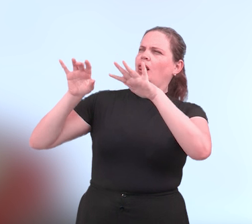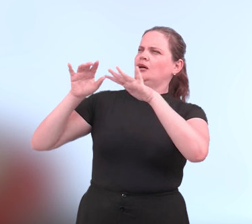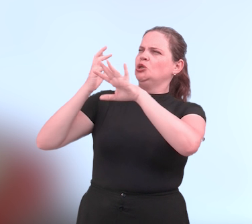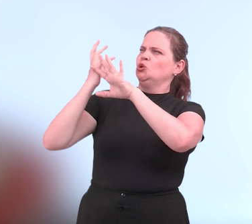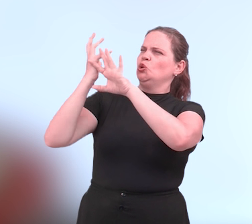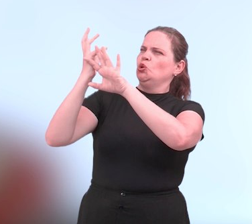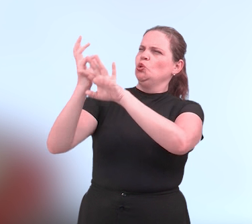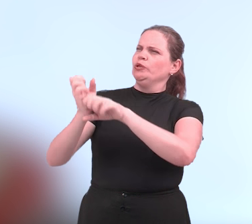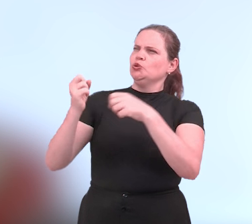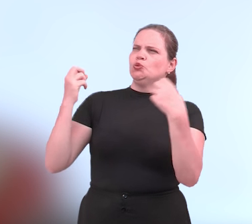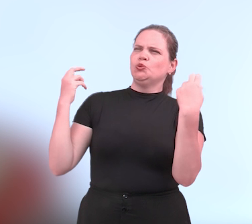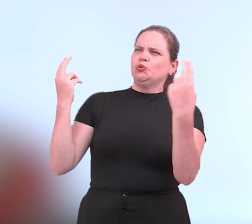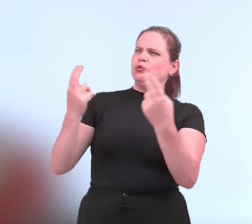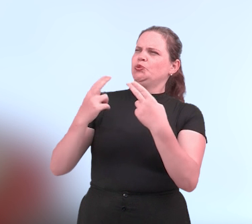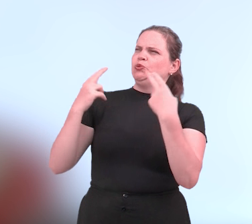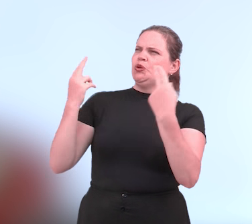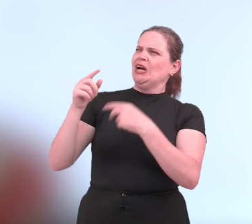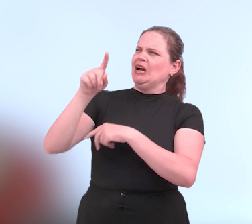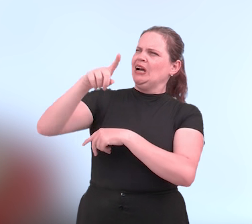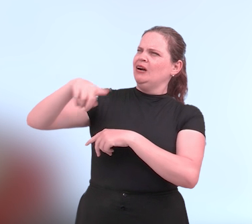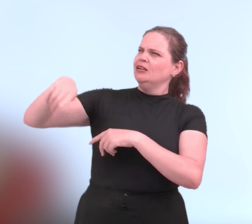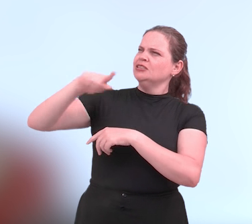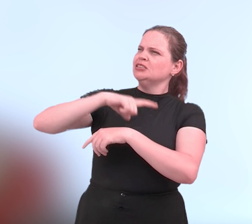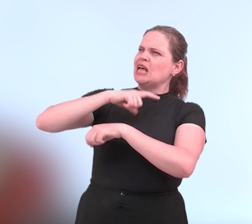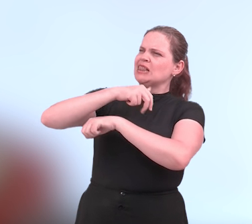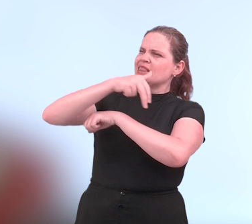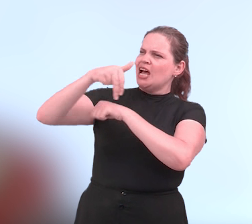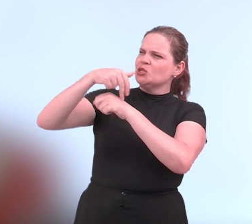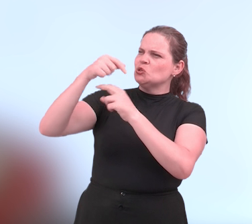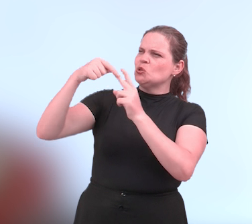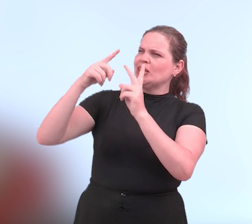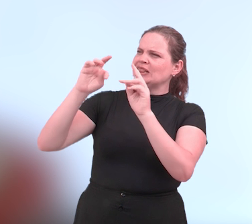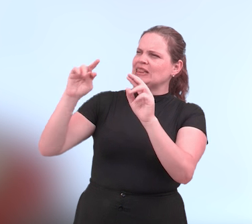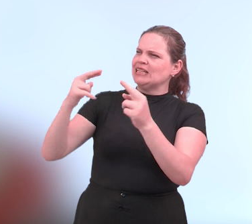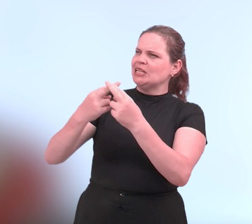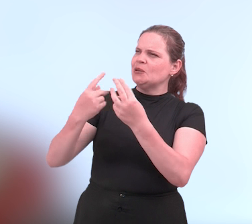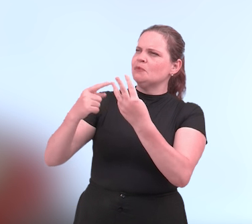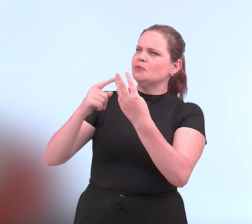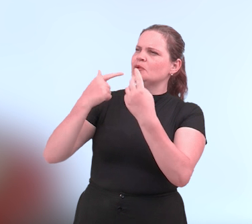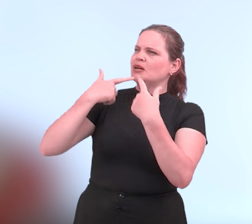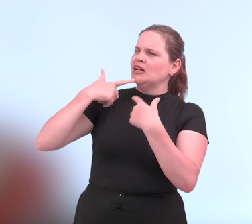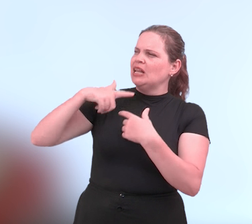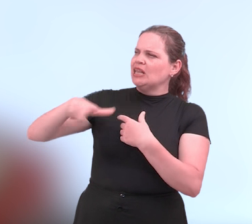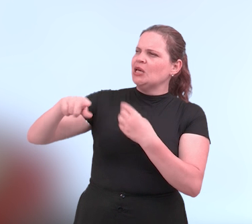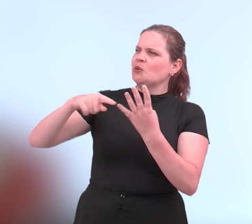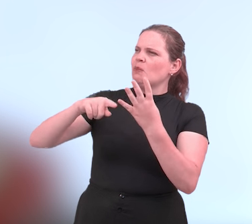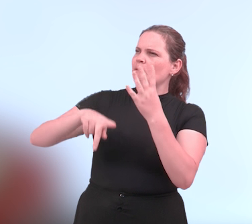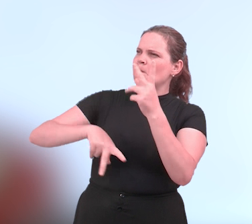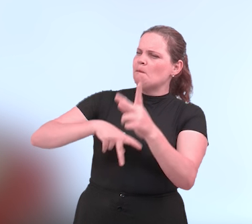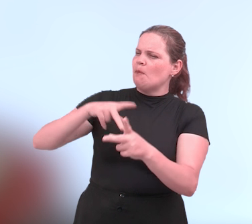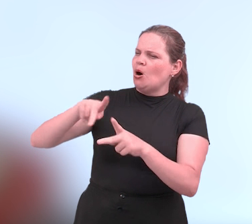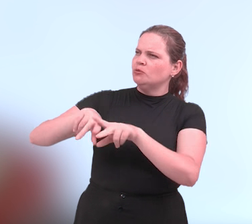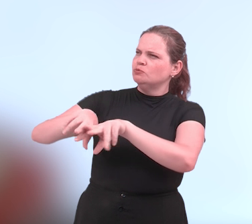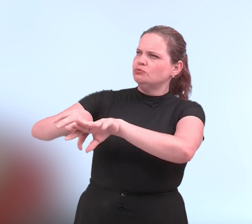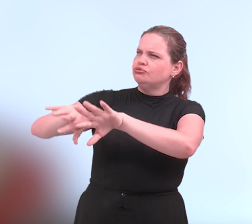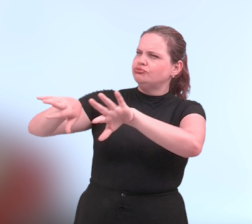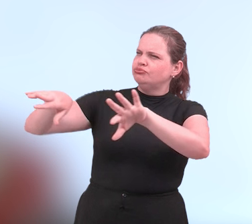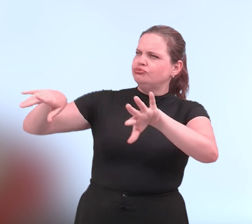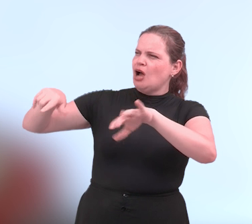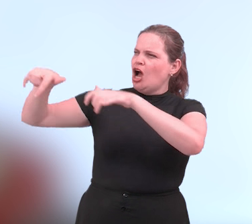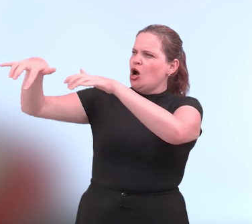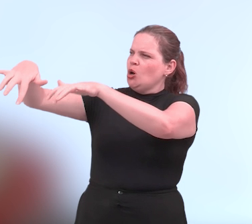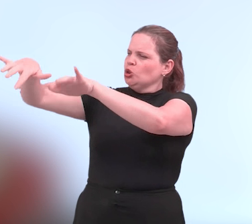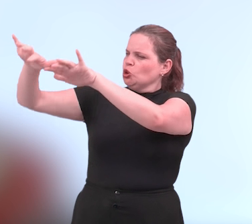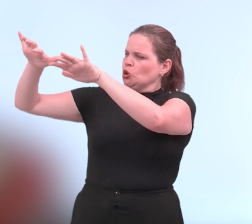ninguém podia contar, de todas as nações e tribos e povos e línguas, que estavam diante do trono